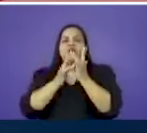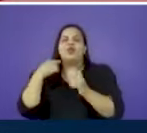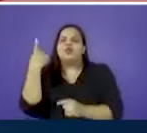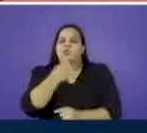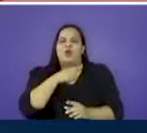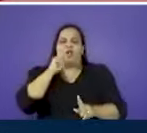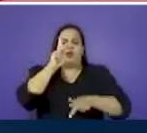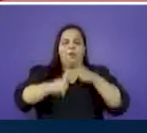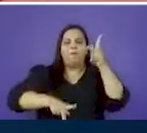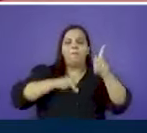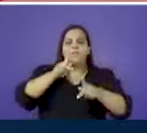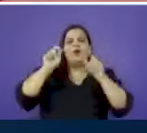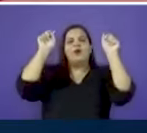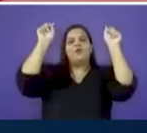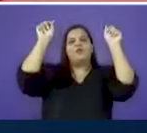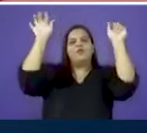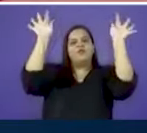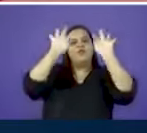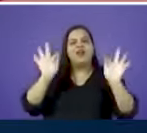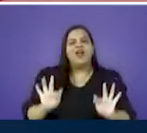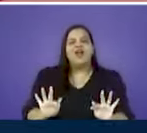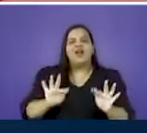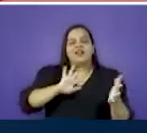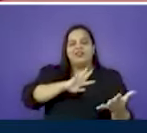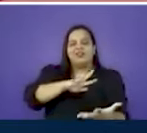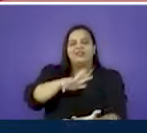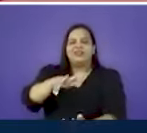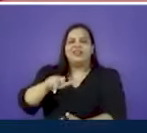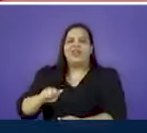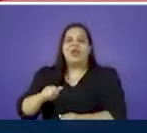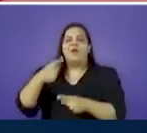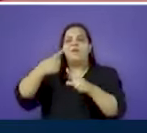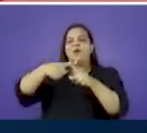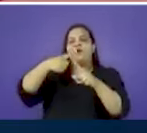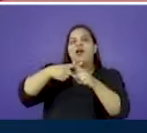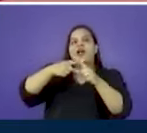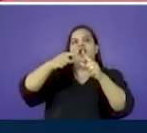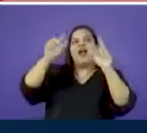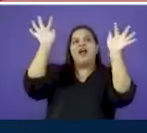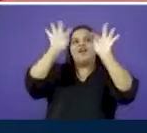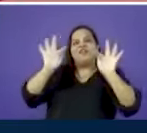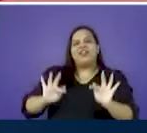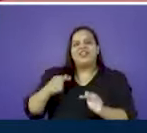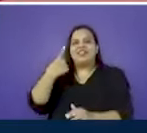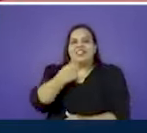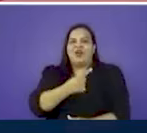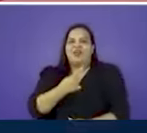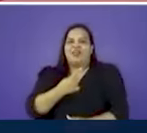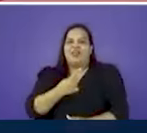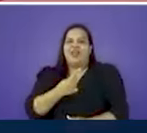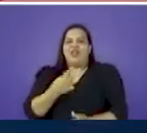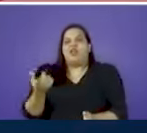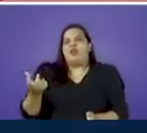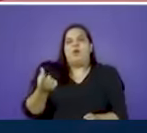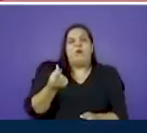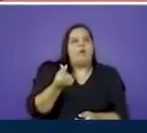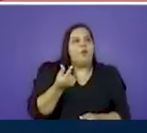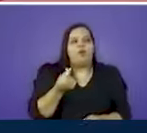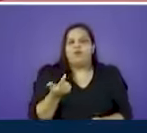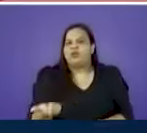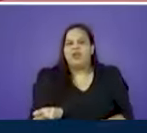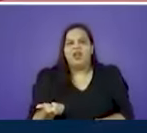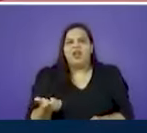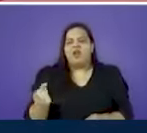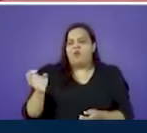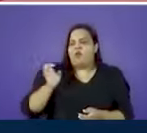mais feliz dessa terra, porque a nossa alegria não é definida por aquilo que temos, pelo dinheiro,